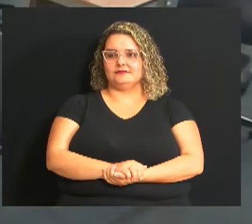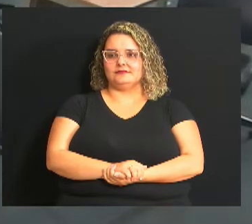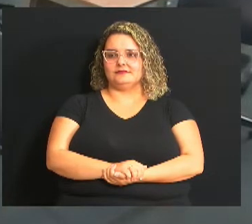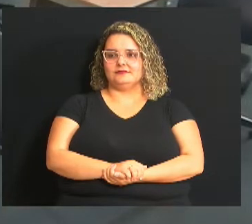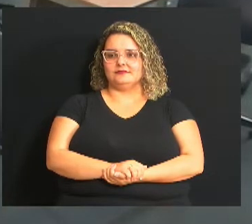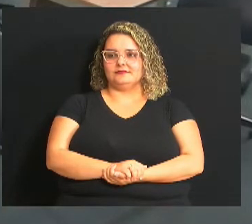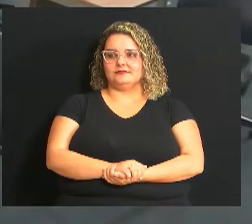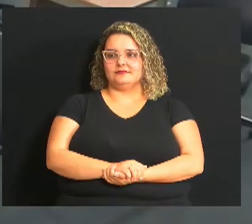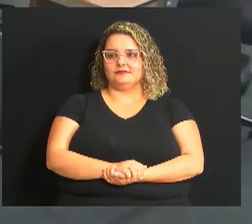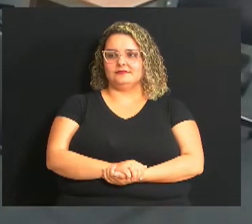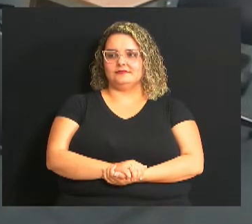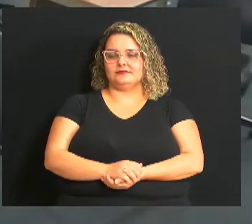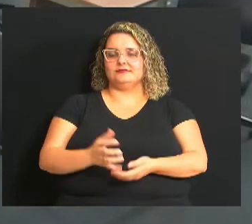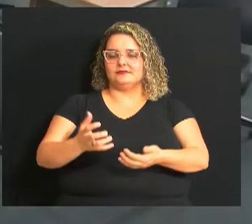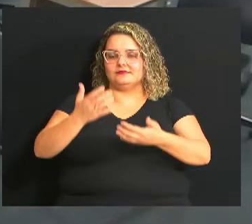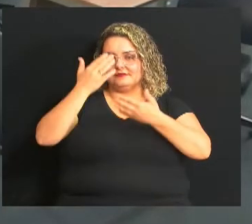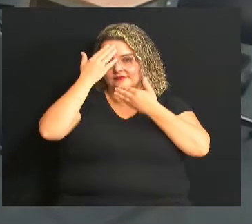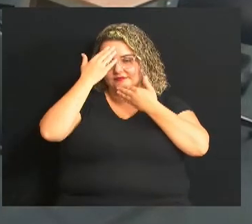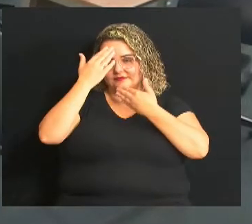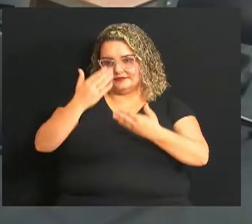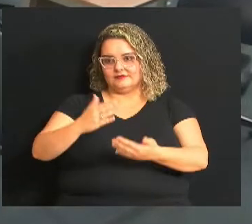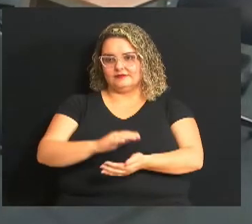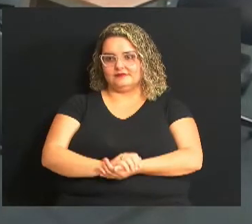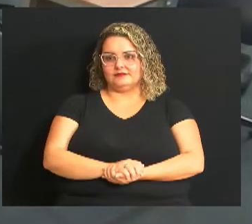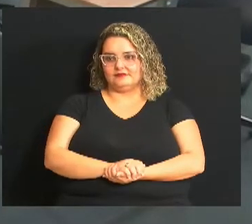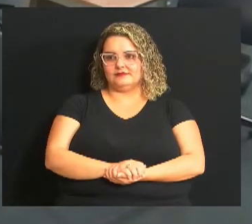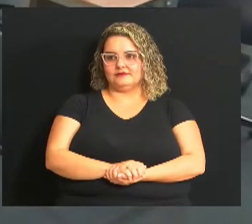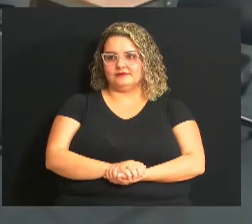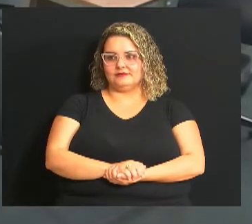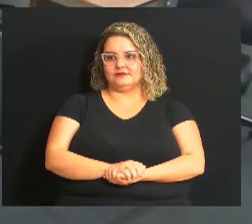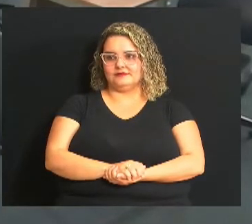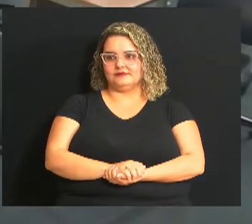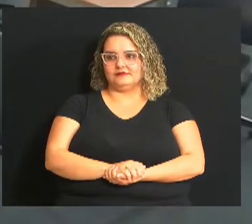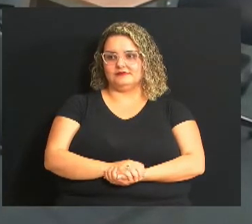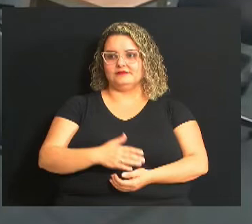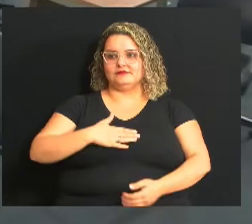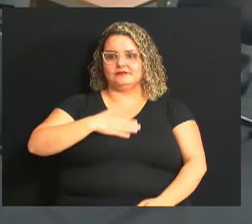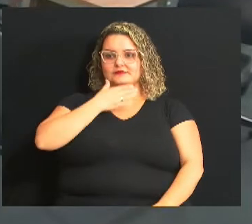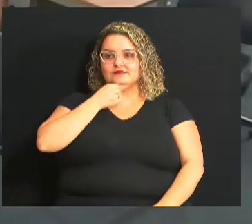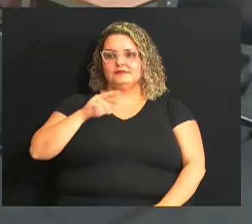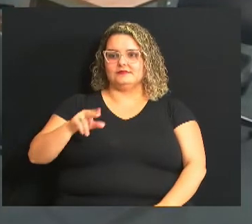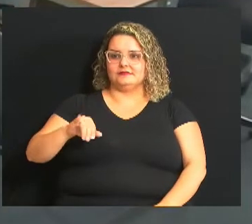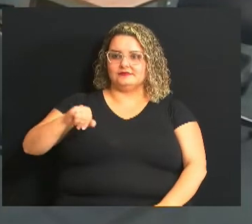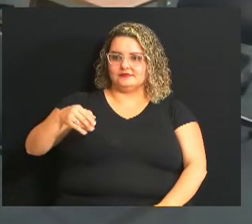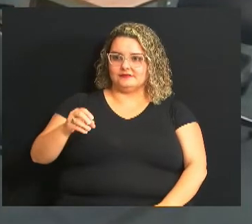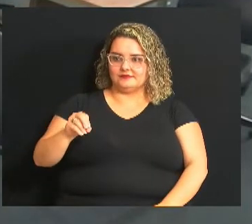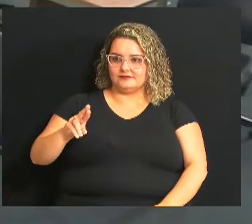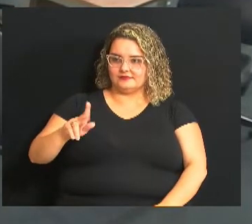Eu queria agradecer ao meu irmão Jorge